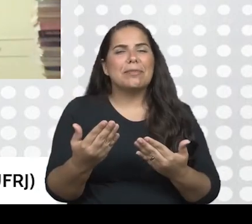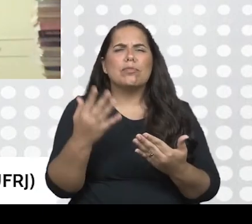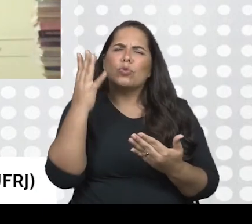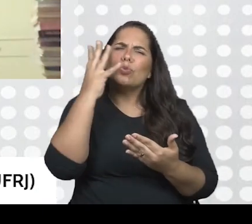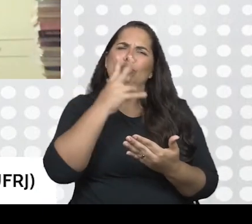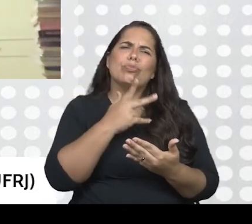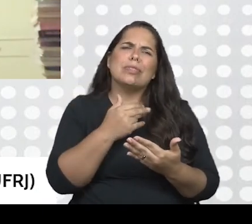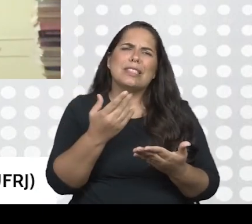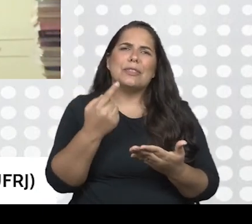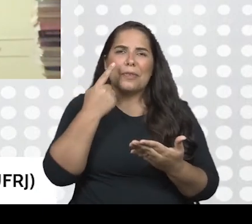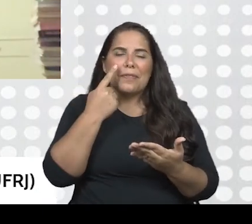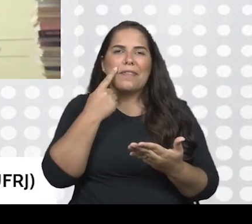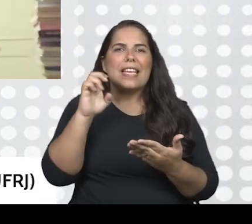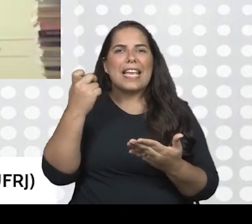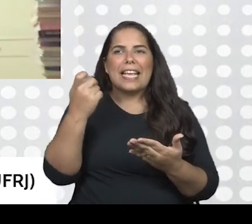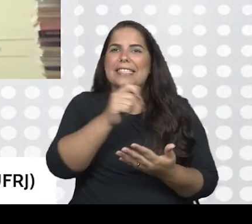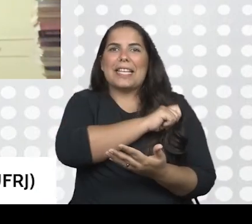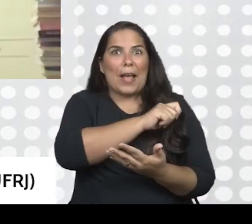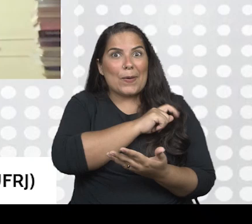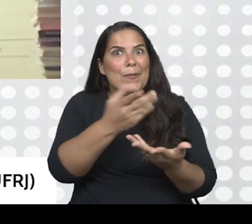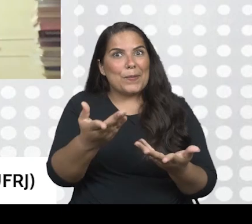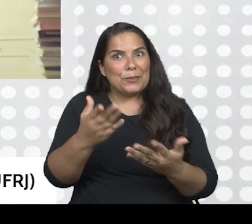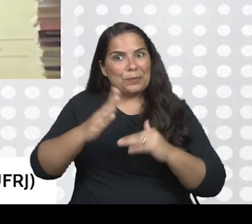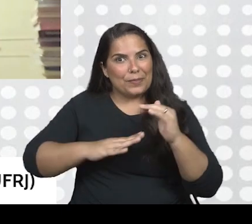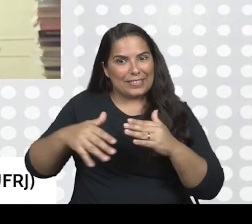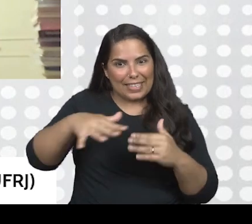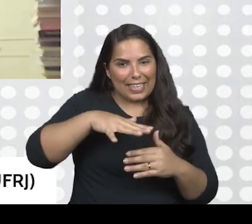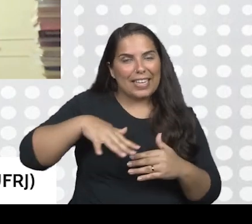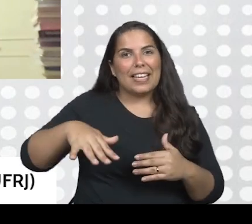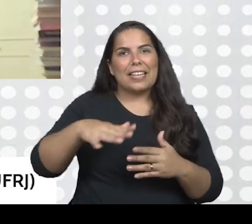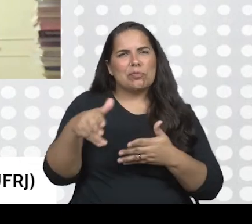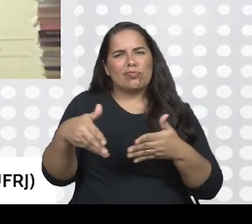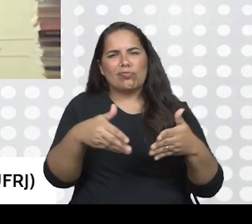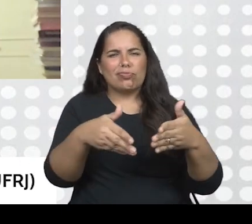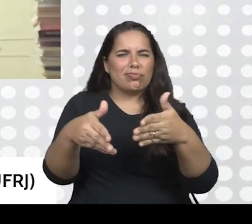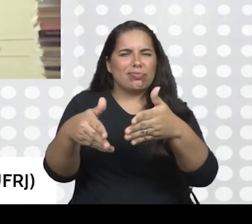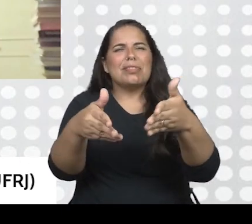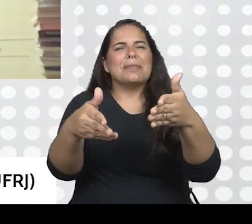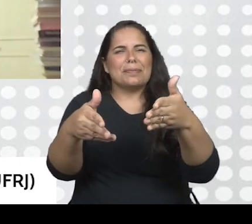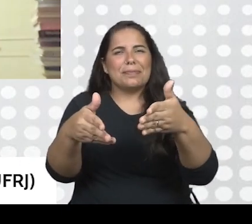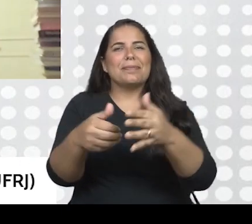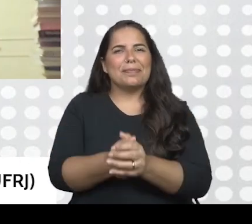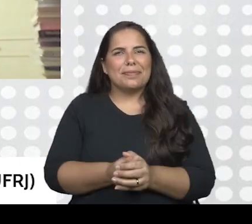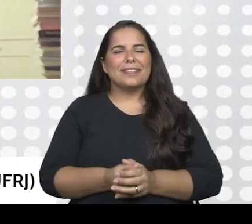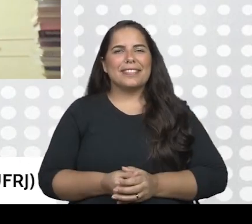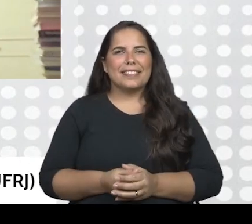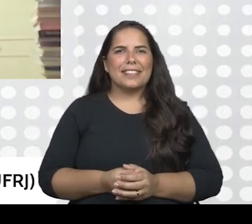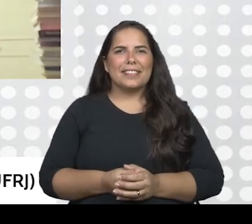muito bonito ver ex-alunos aí trilhando sua jornada, e